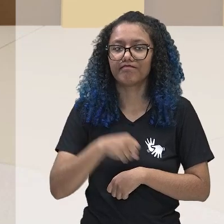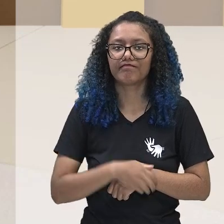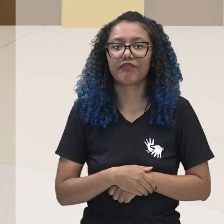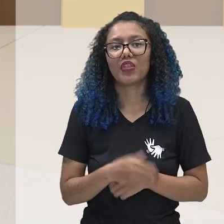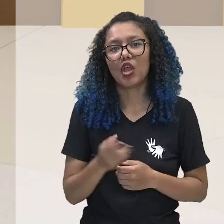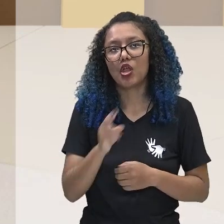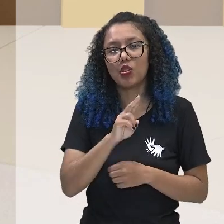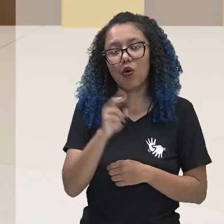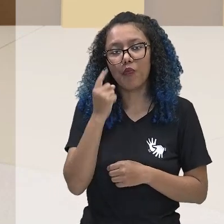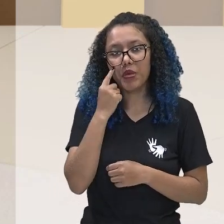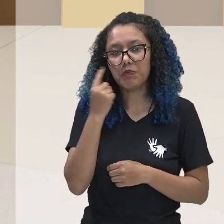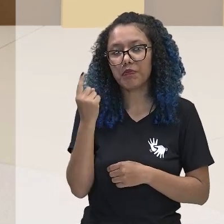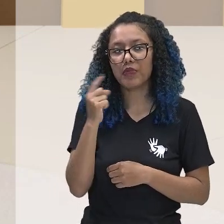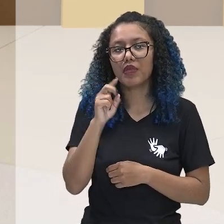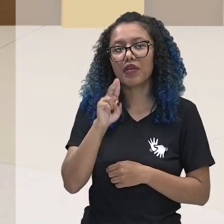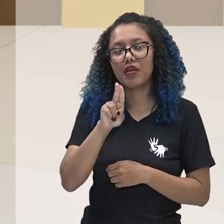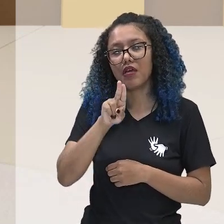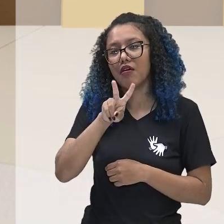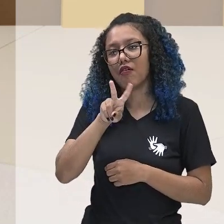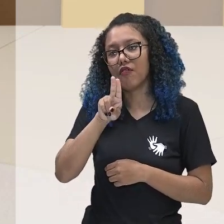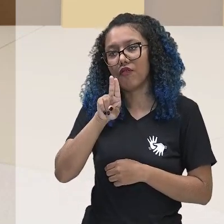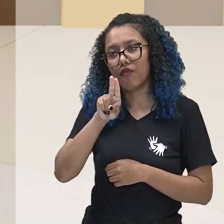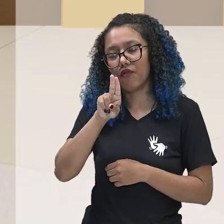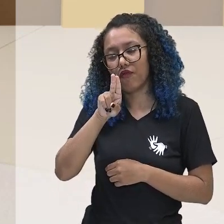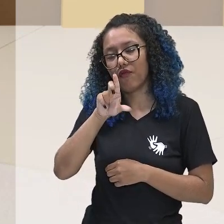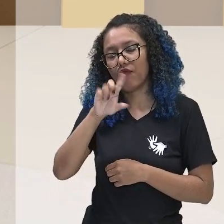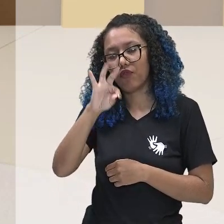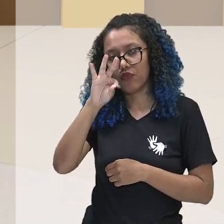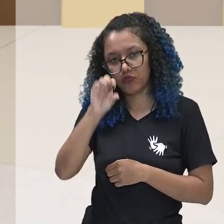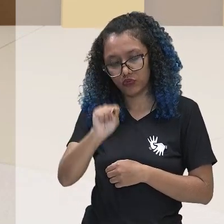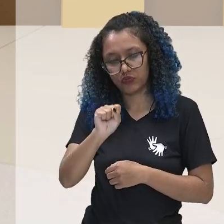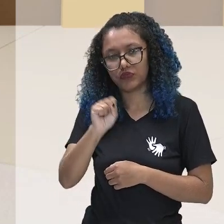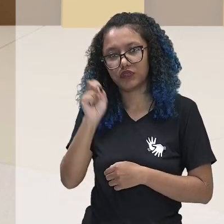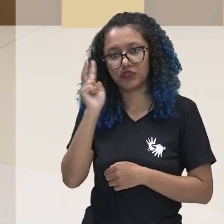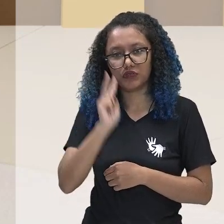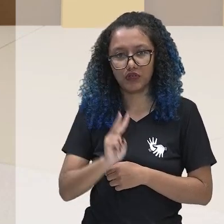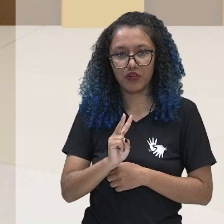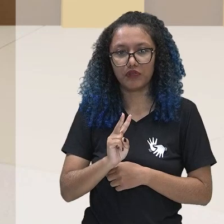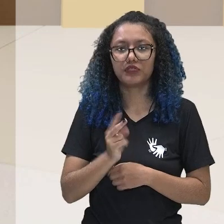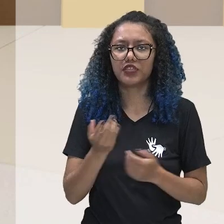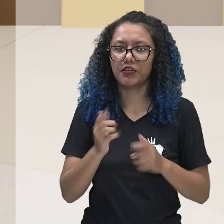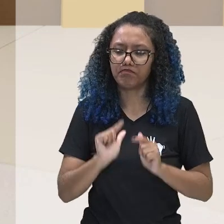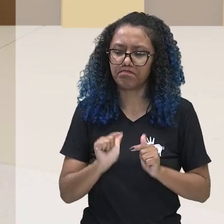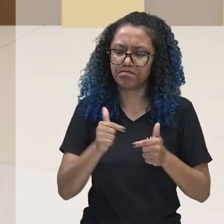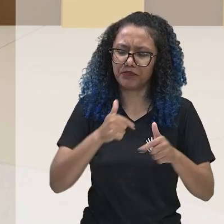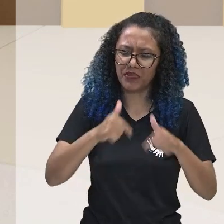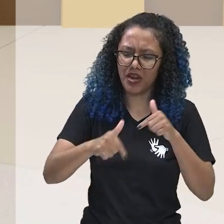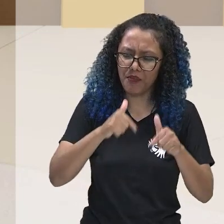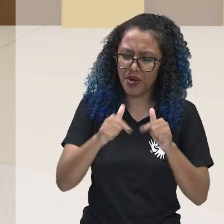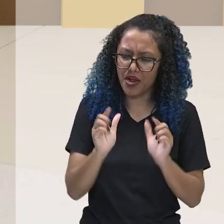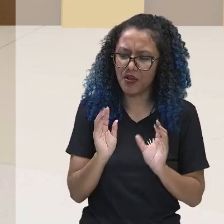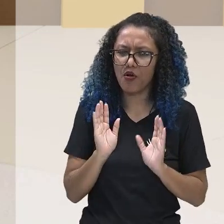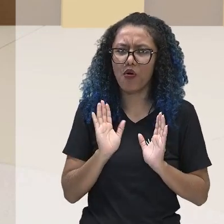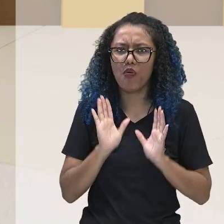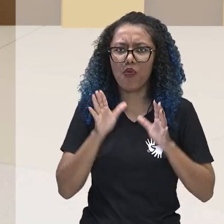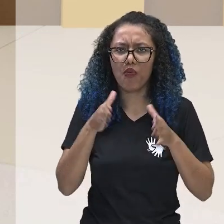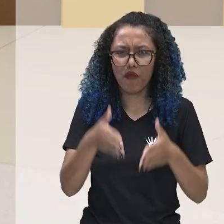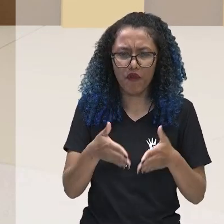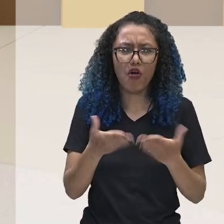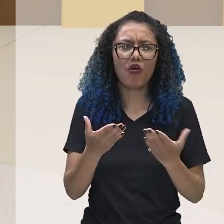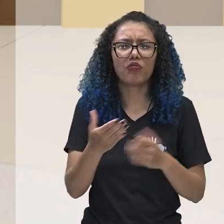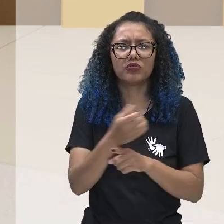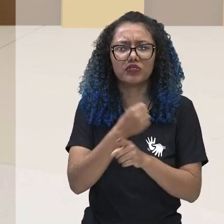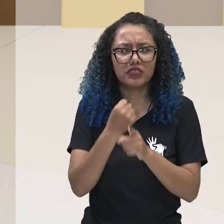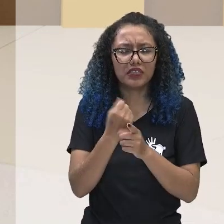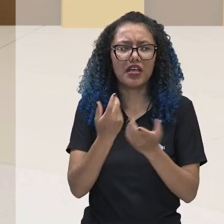os vultos históricos. São pessoas que tiveram grande relevância na sua comunidade, no seu estado, no seu país,